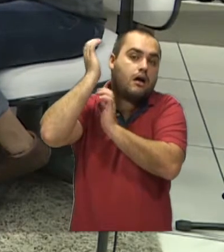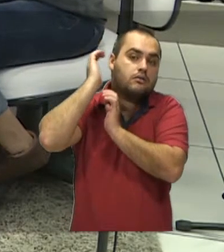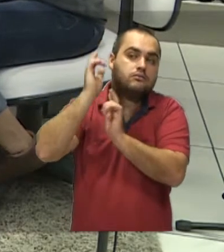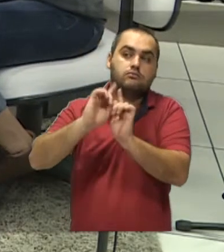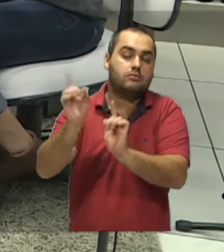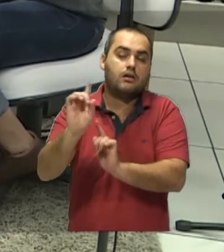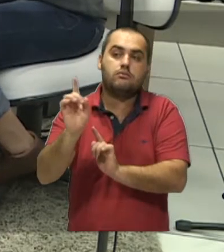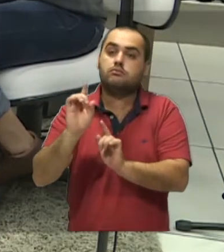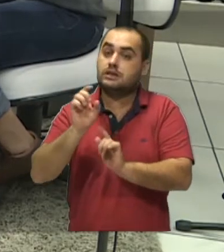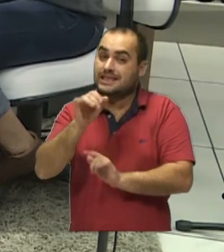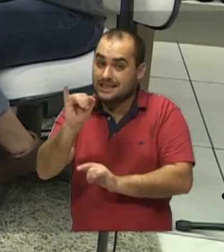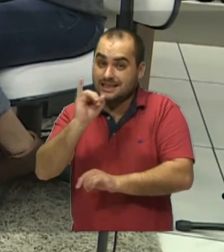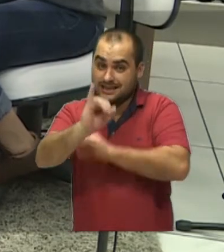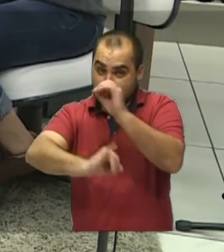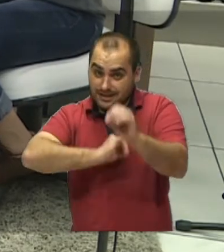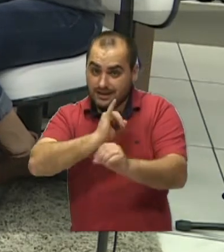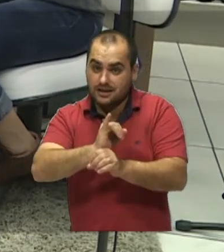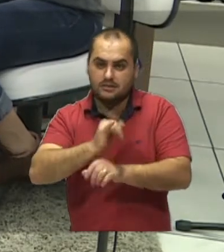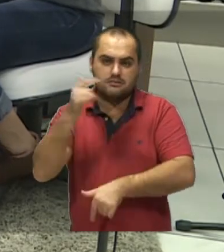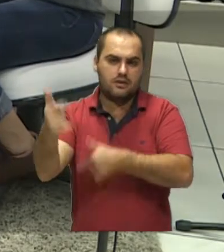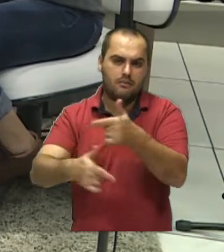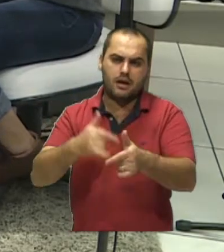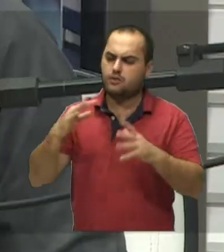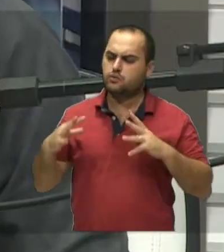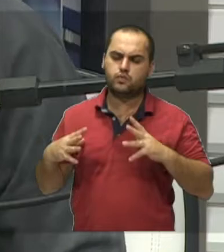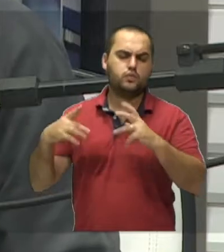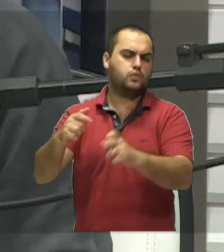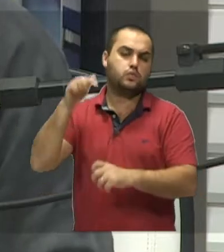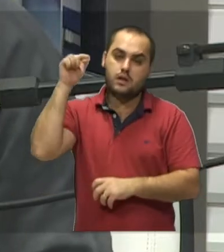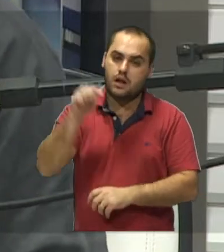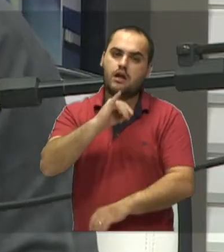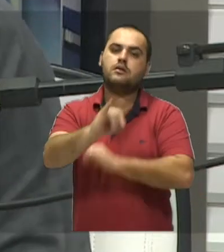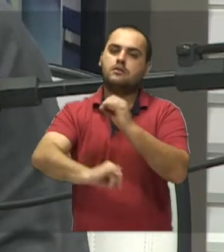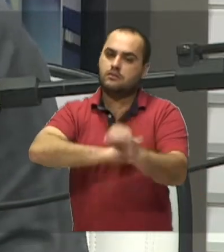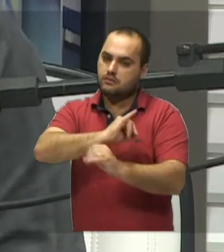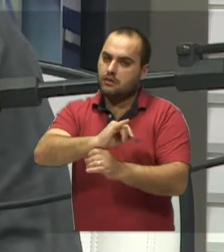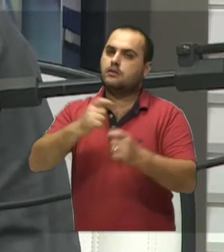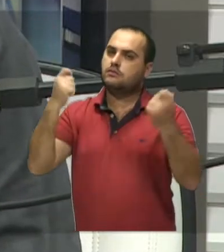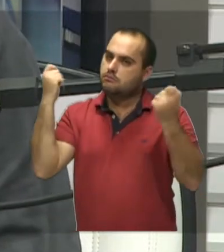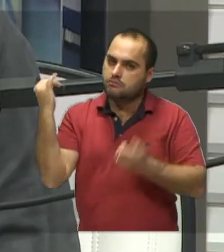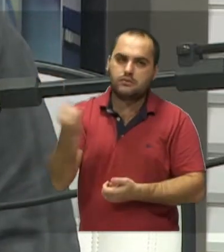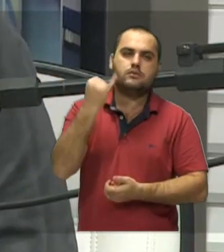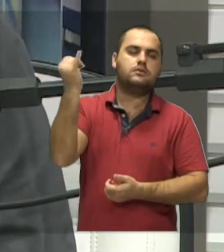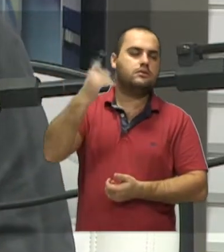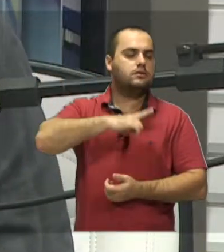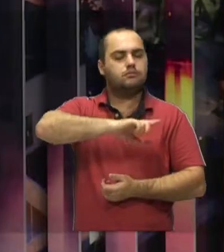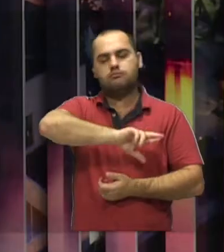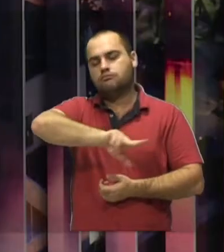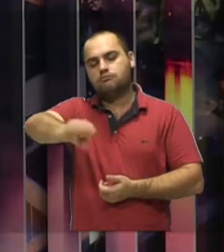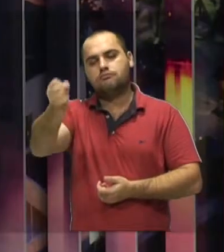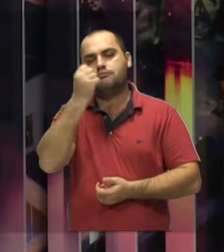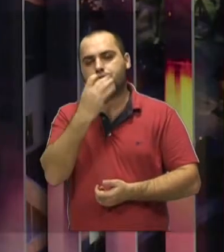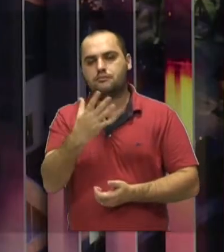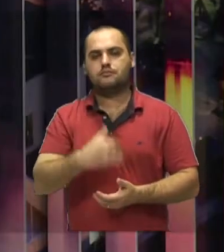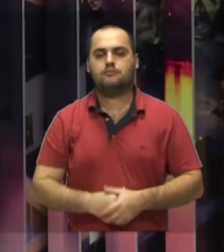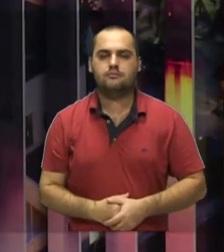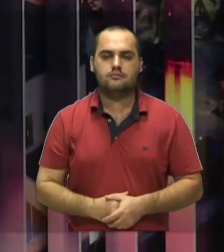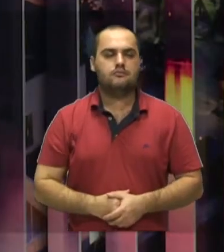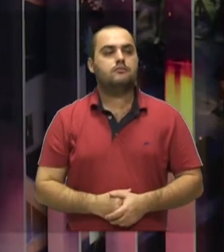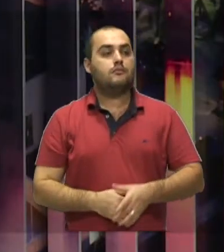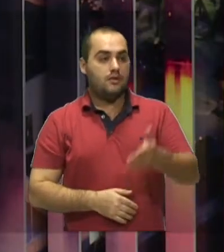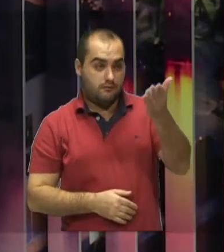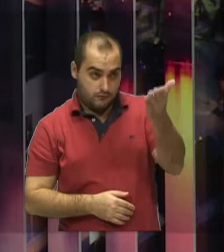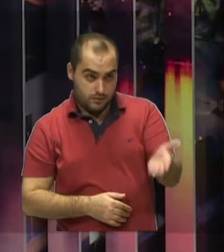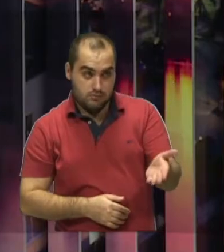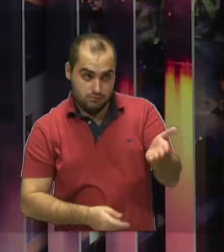Mas se você for para a internet, esses trabalhos são todos lá. Então vale a pena dar uma fuçada, porque tem muita coisa boa rolando. E a Giana, compositora,